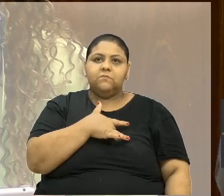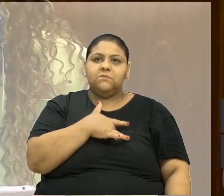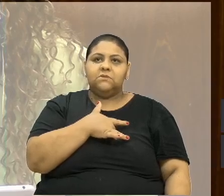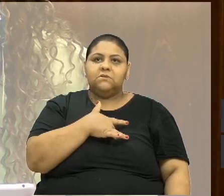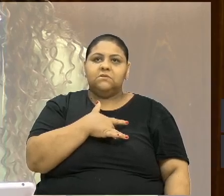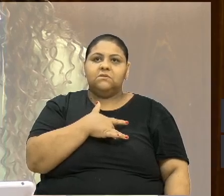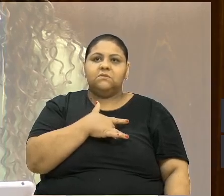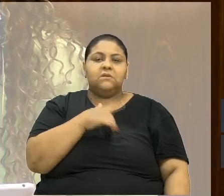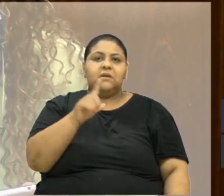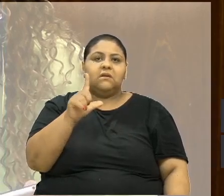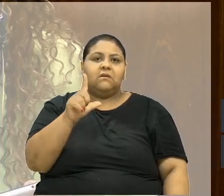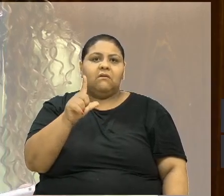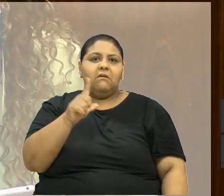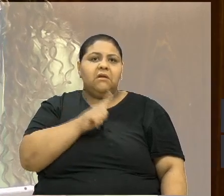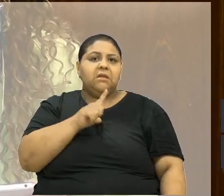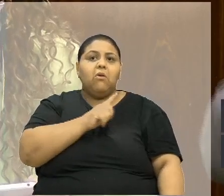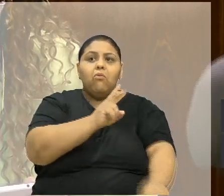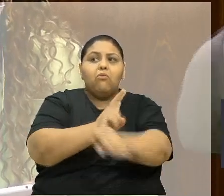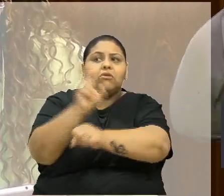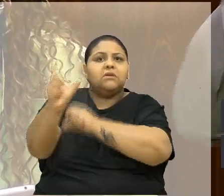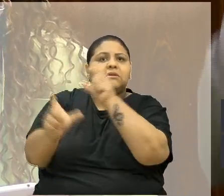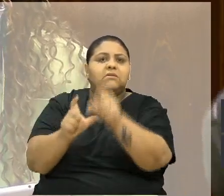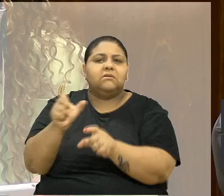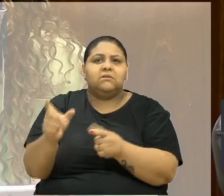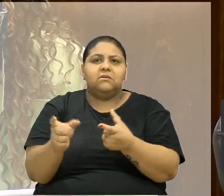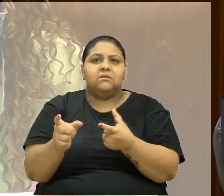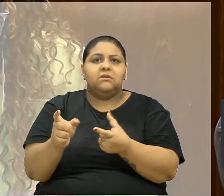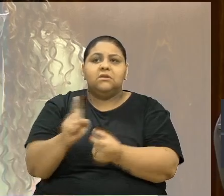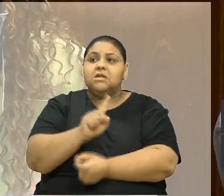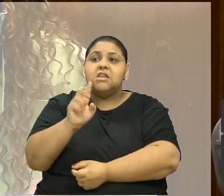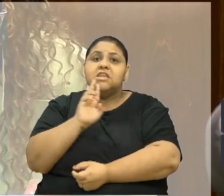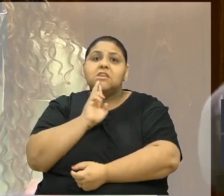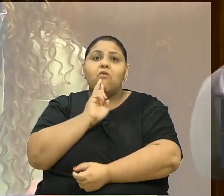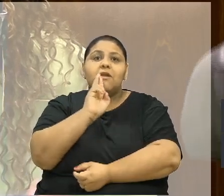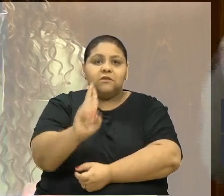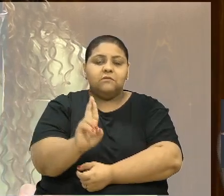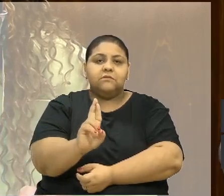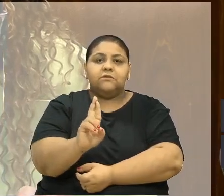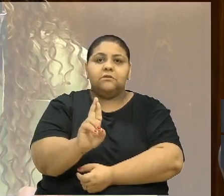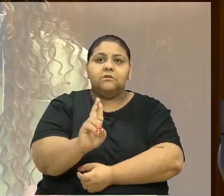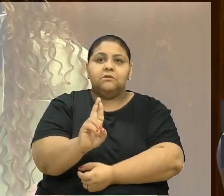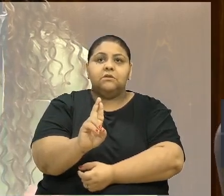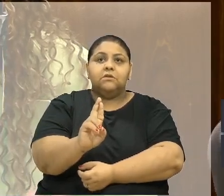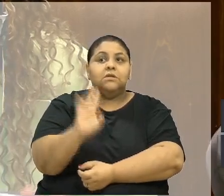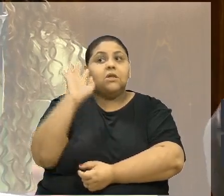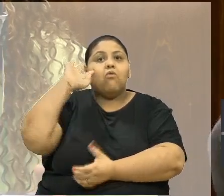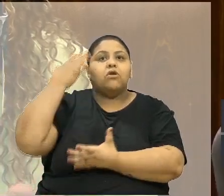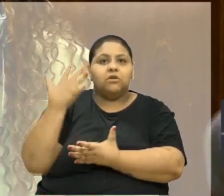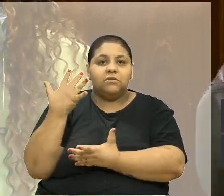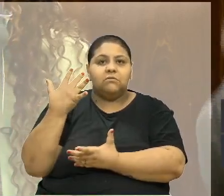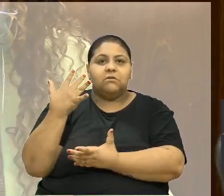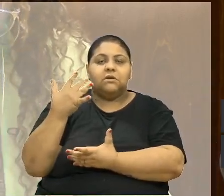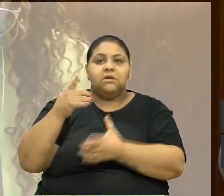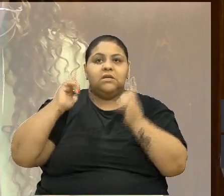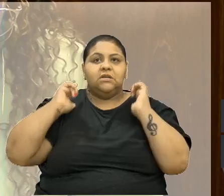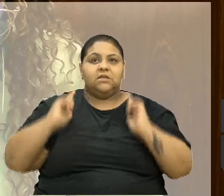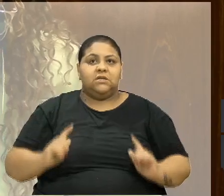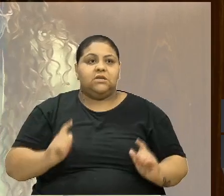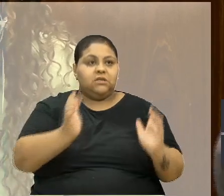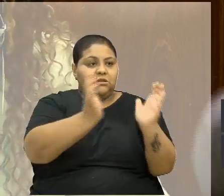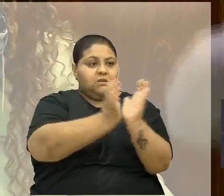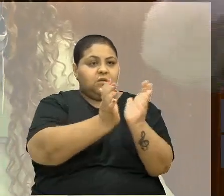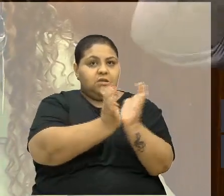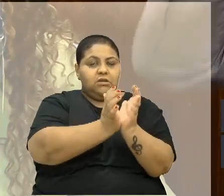desumana do ponto de vista etimológico, porque não responde muitas vezes e não resolve. E na gestão, para os colegas que